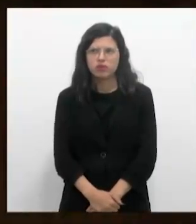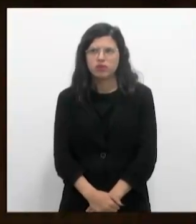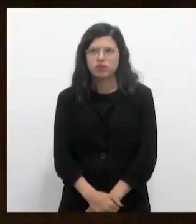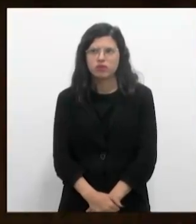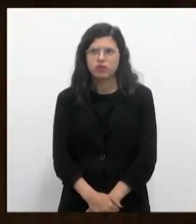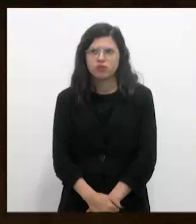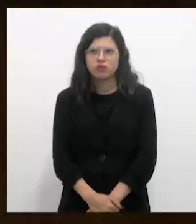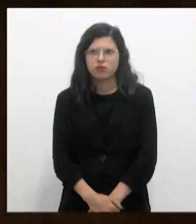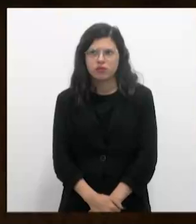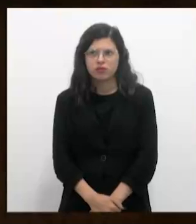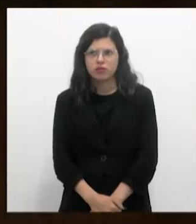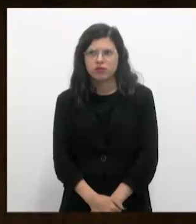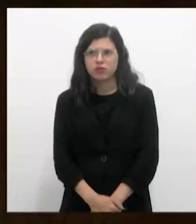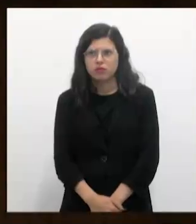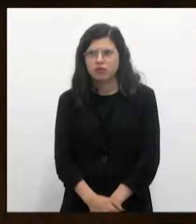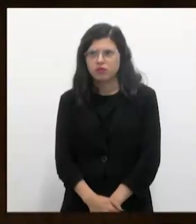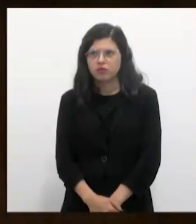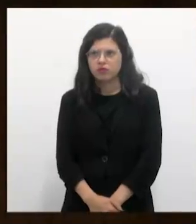Tá?